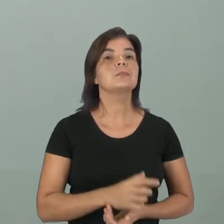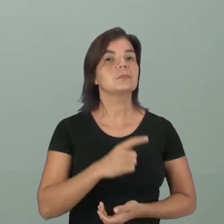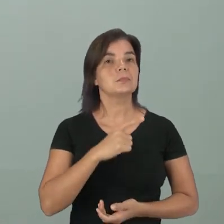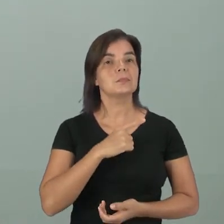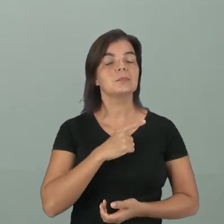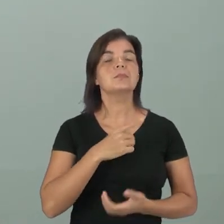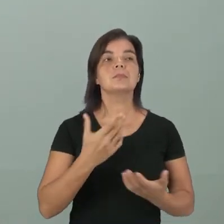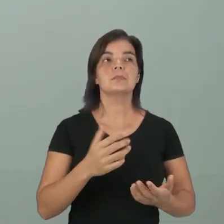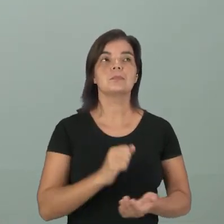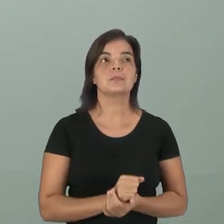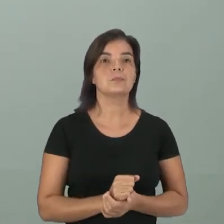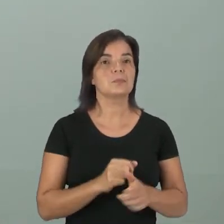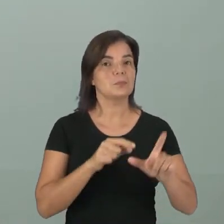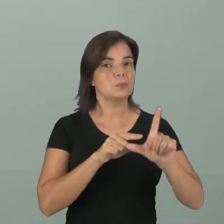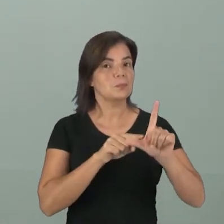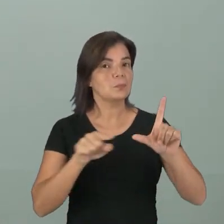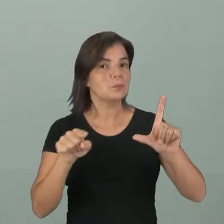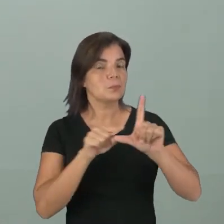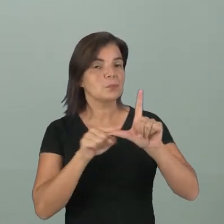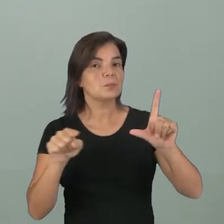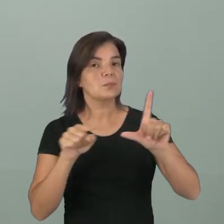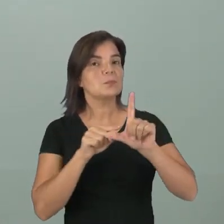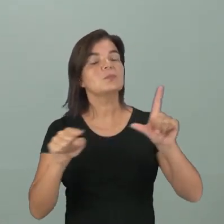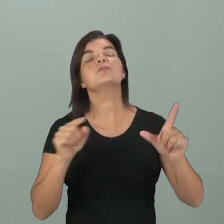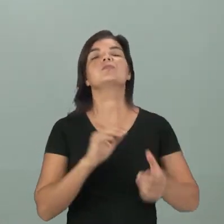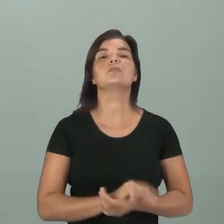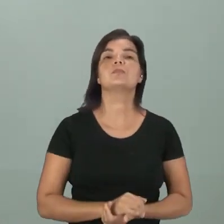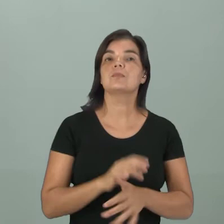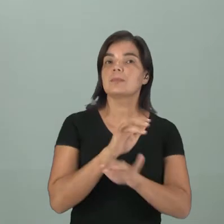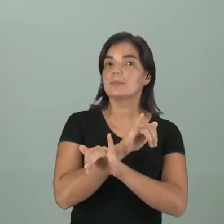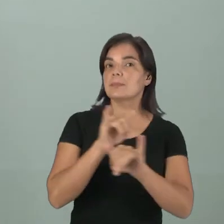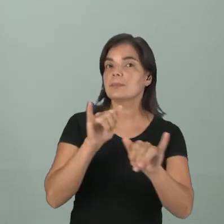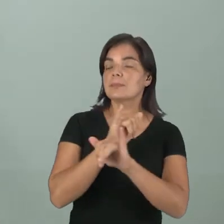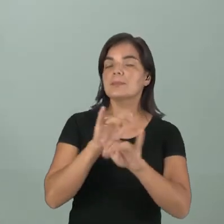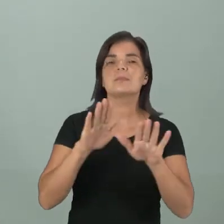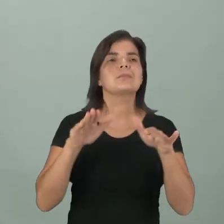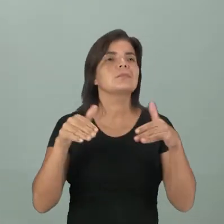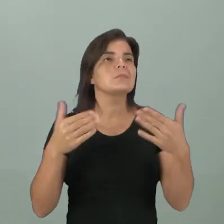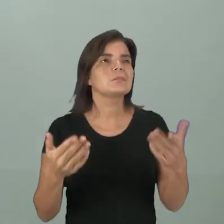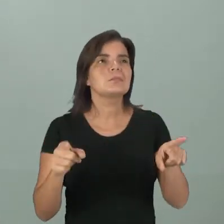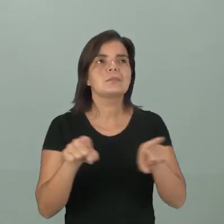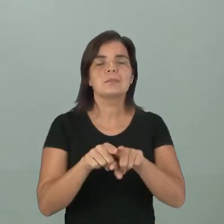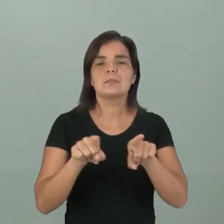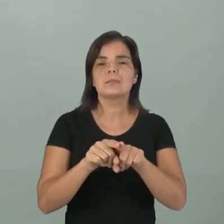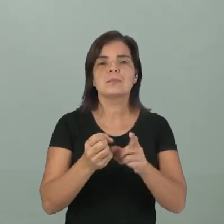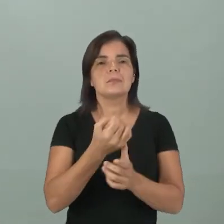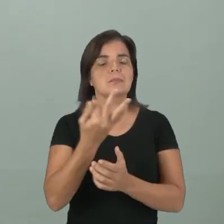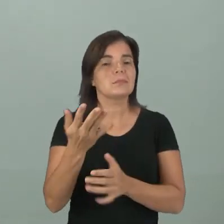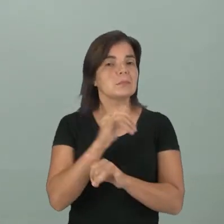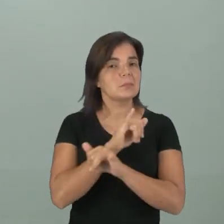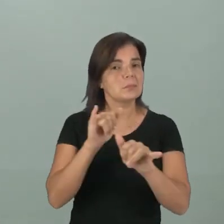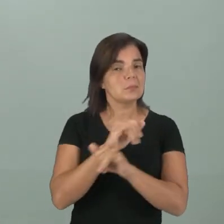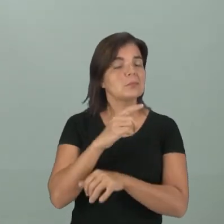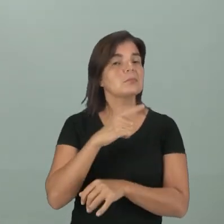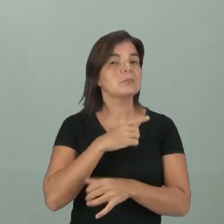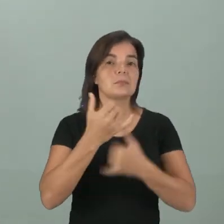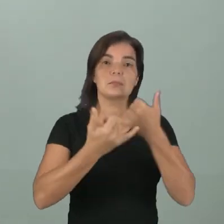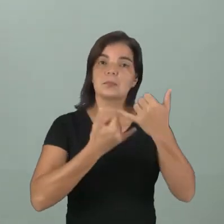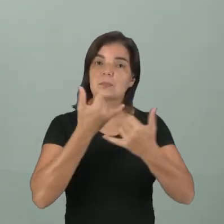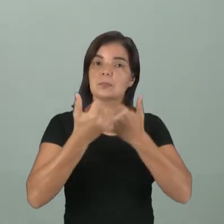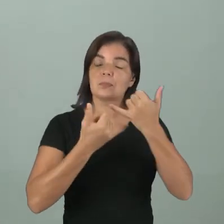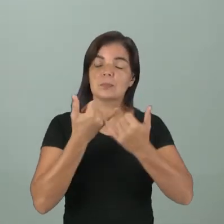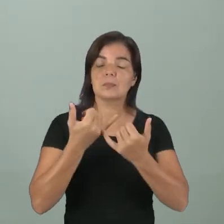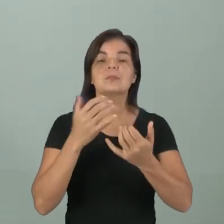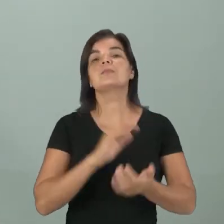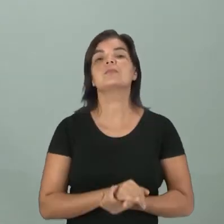Temos então na linha horizontal as informações. E quais são as informações? Quais os dados que nós temos? Os brinquedos